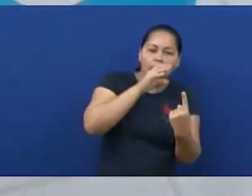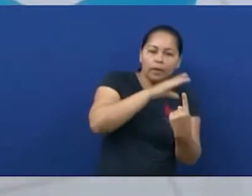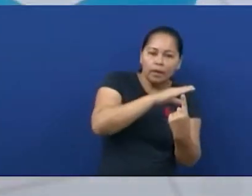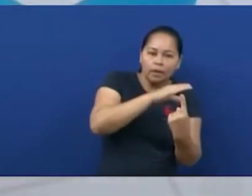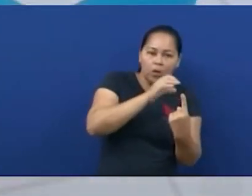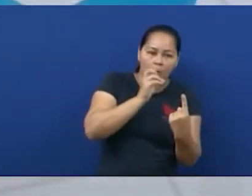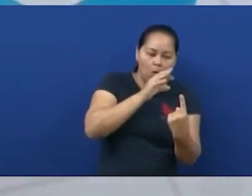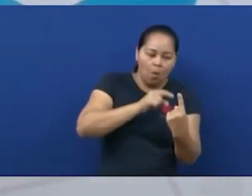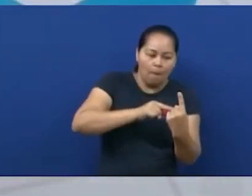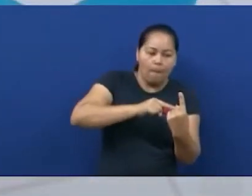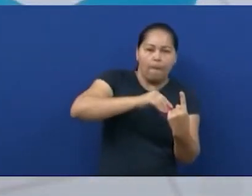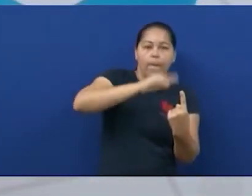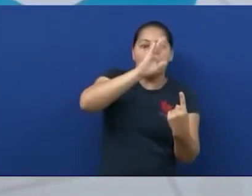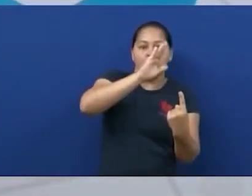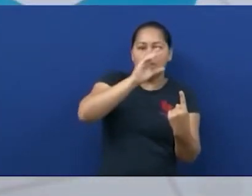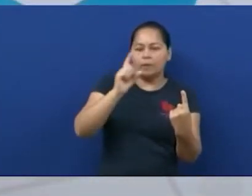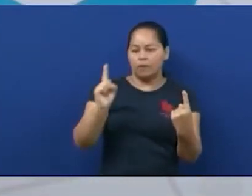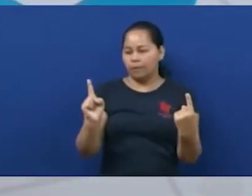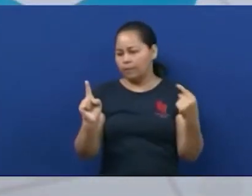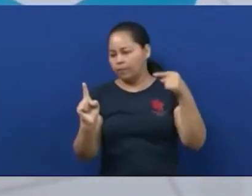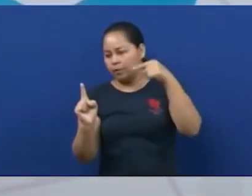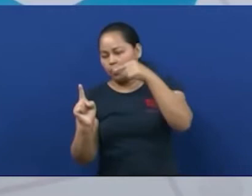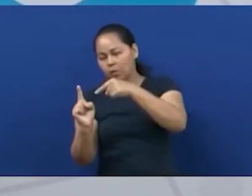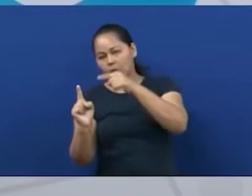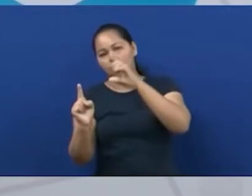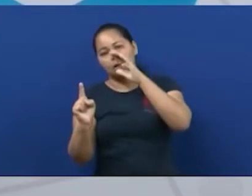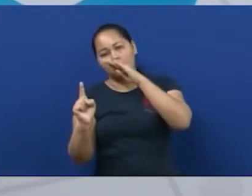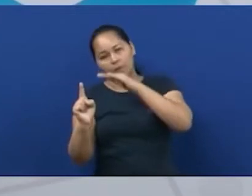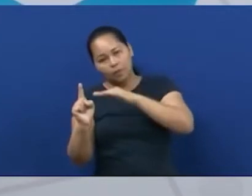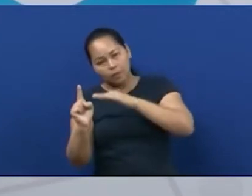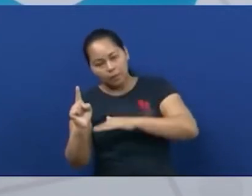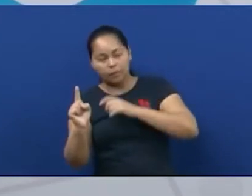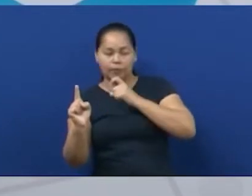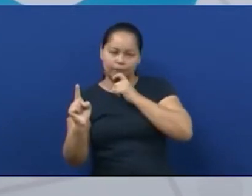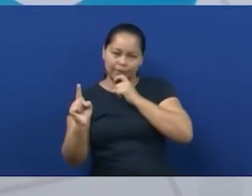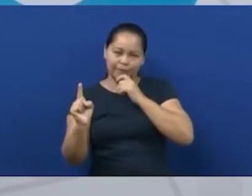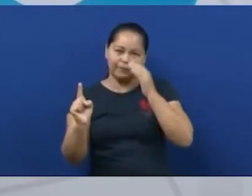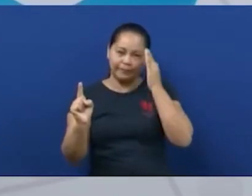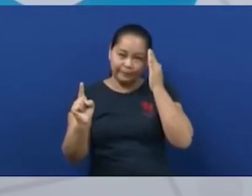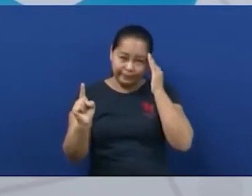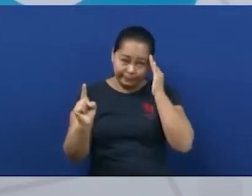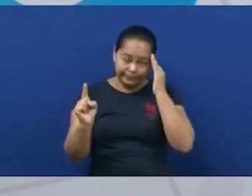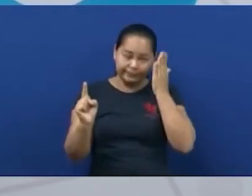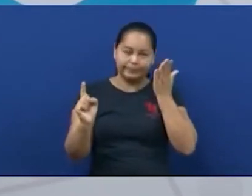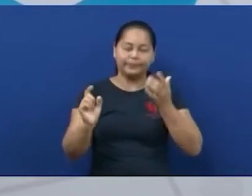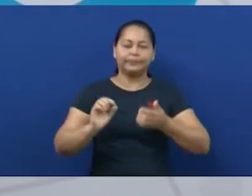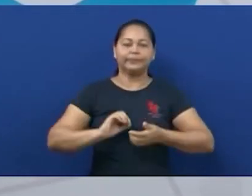maior temperatura para um corpo de menor temperatura.